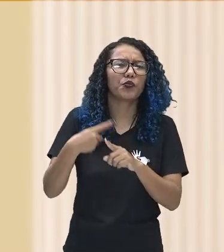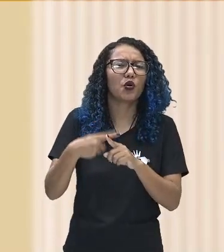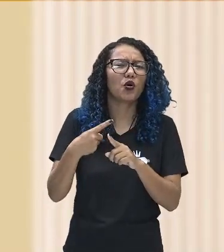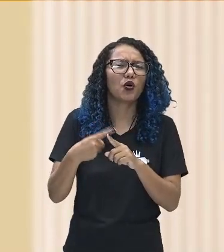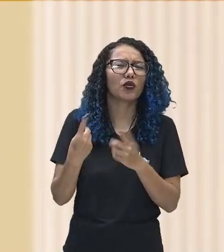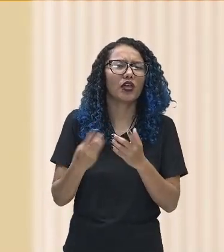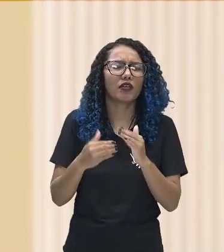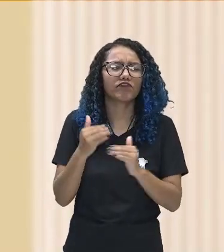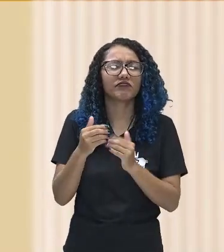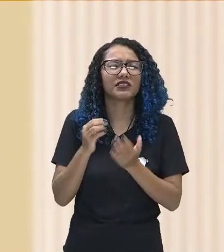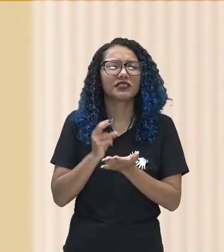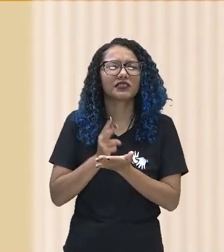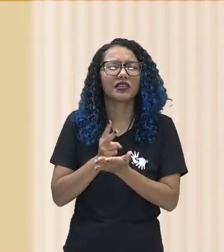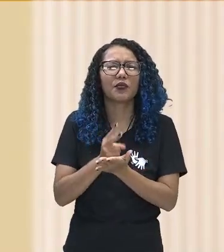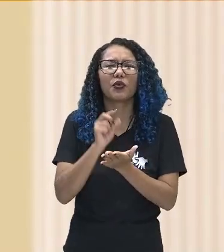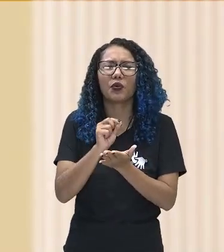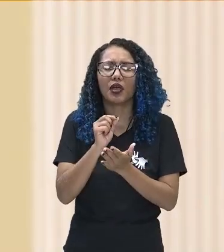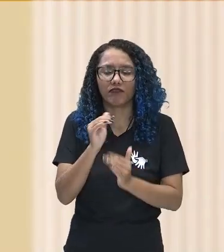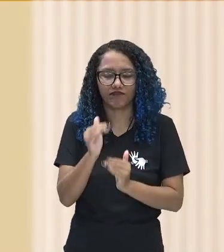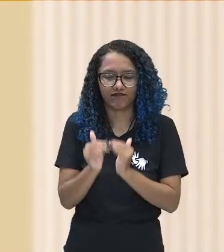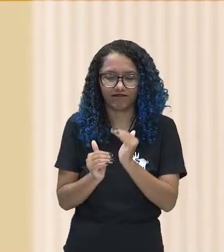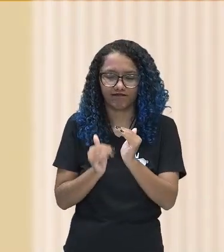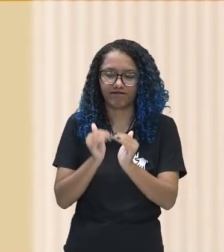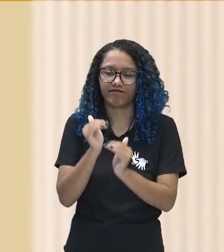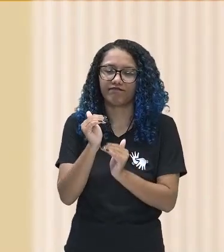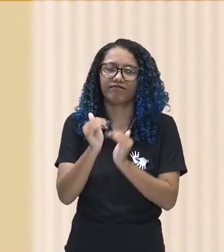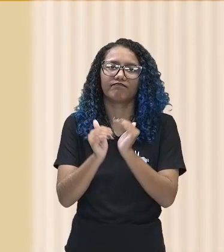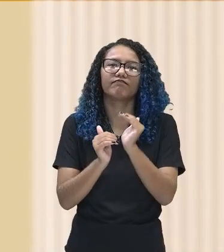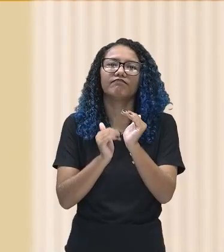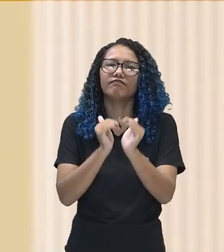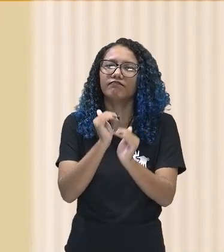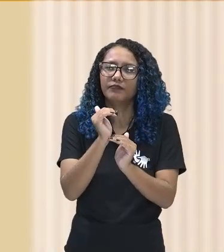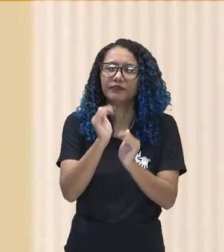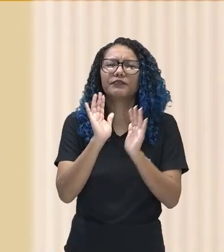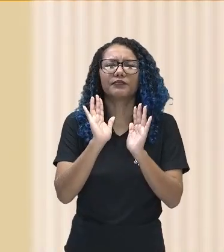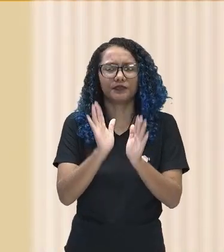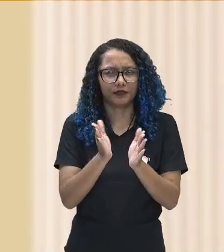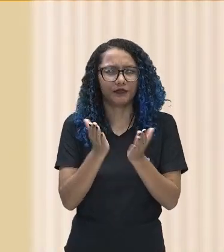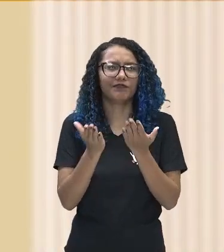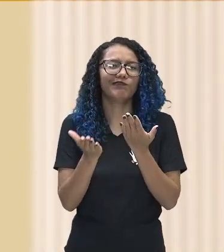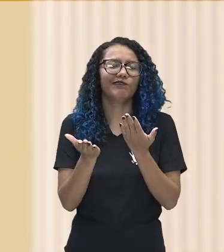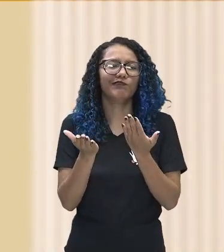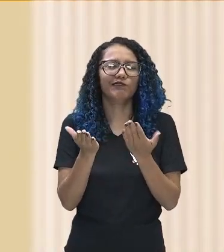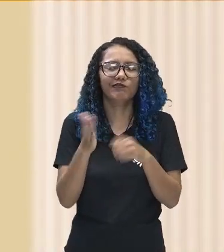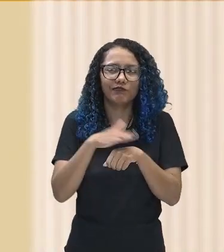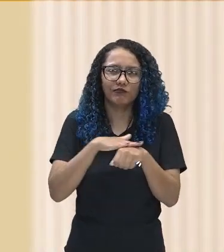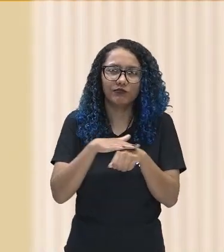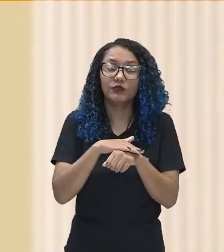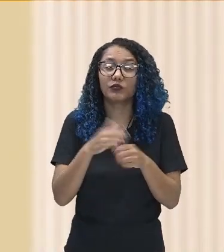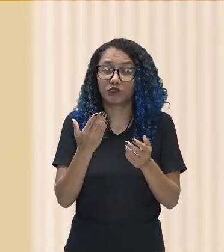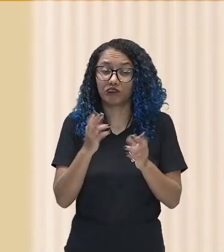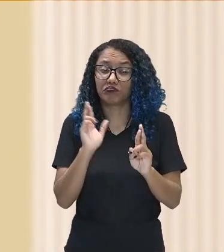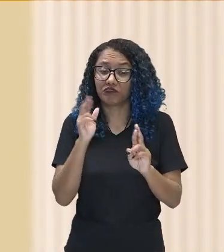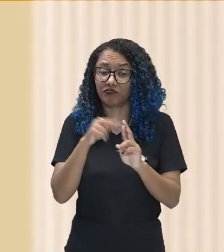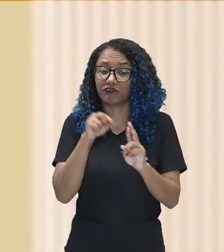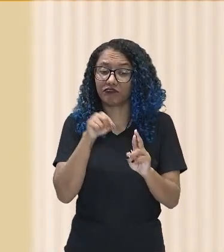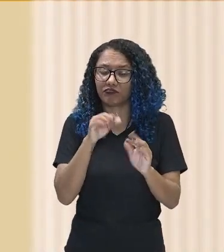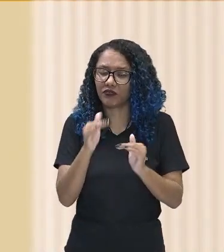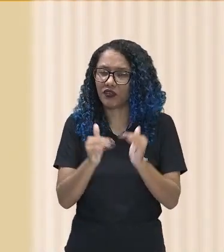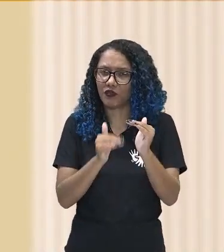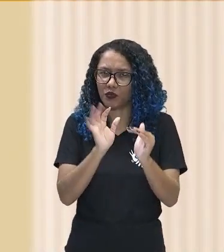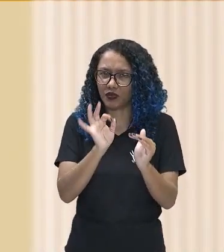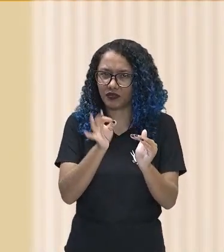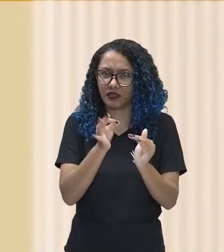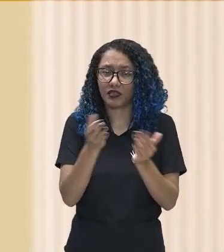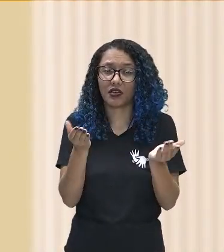uma construção, a gente já conversou sobre assuntos, relacionados a essa construção do projeto de vida e